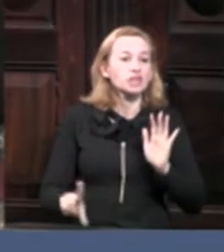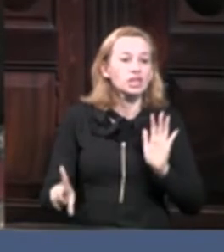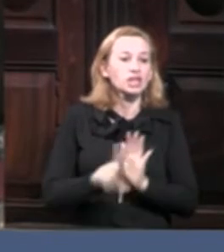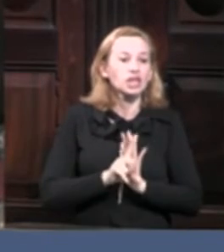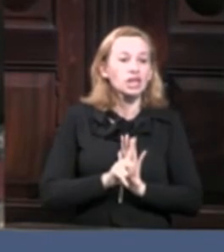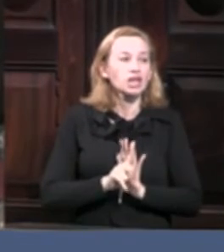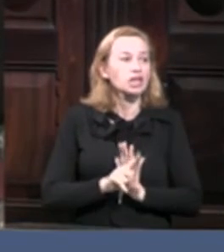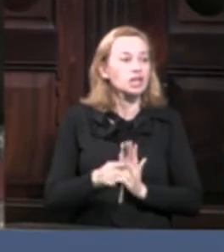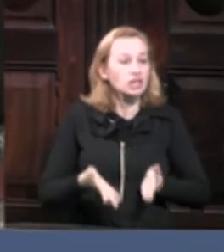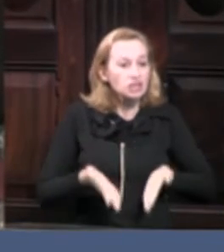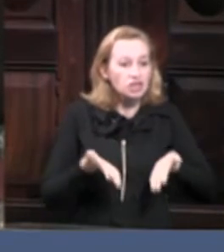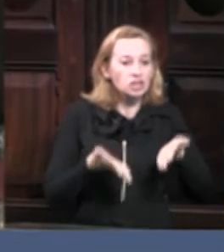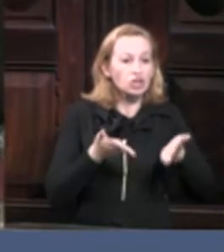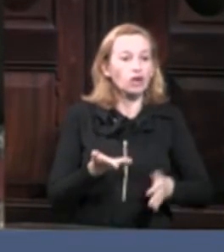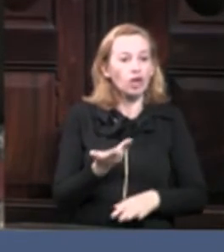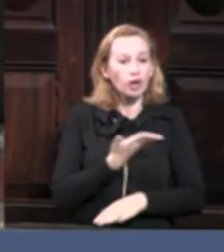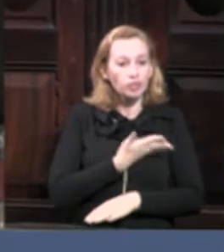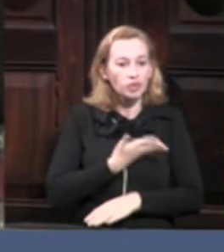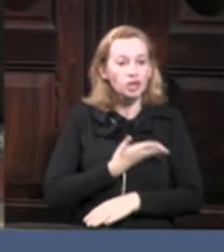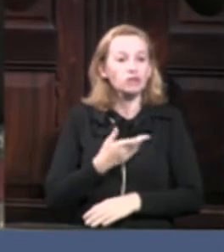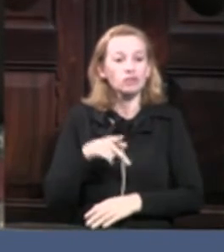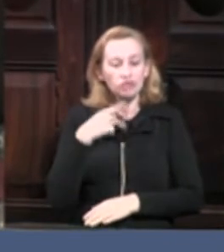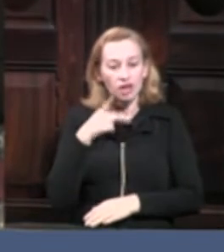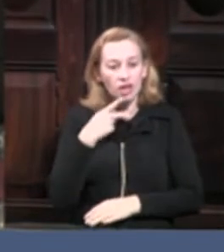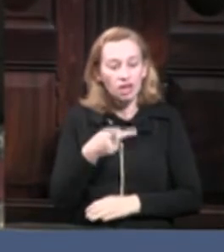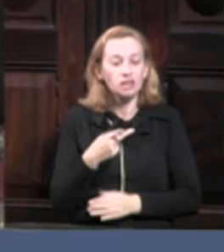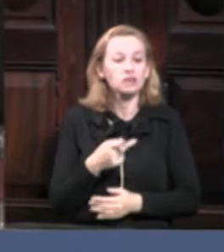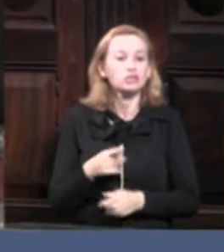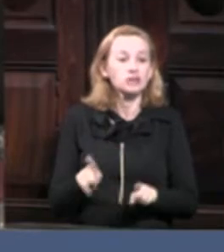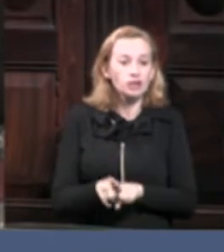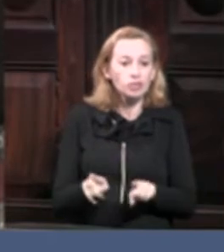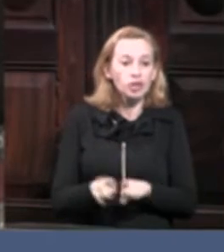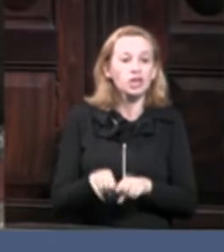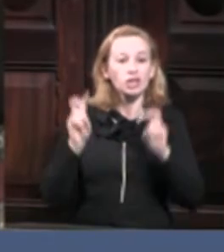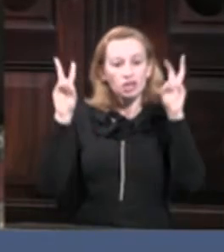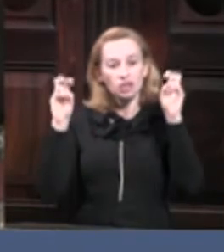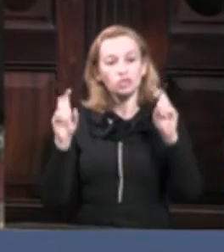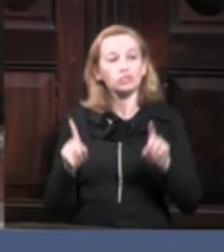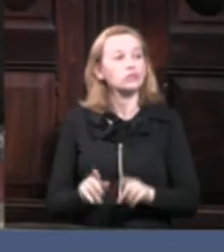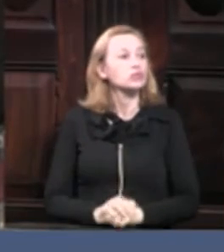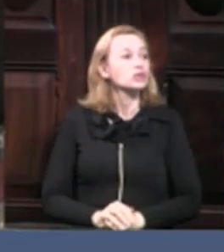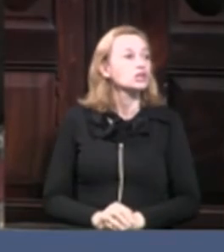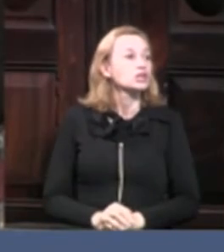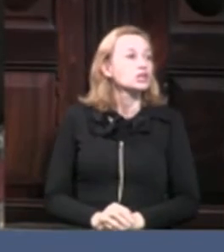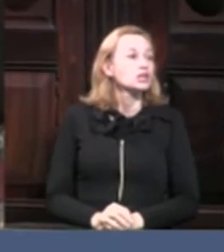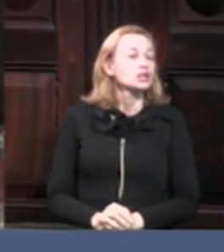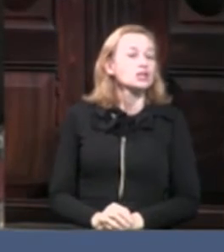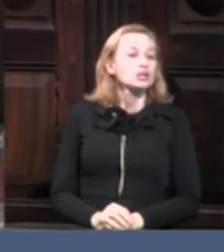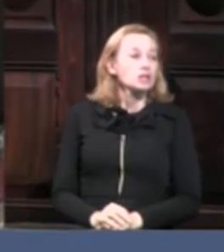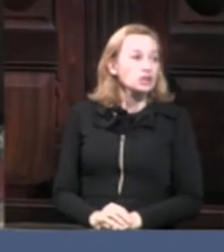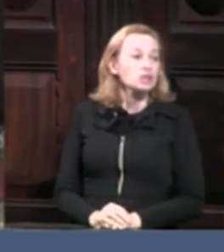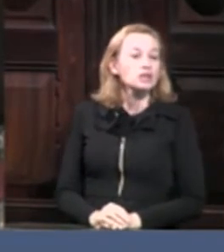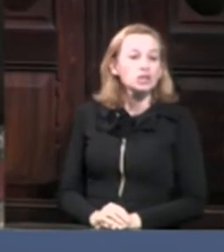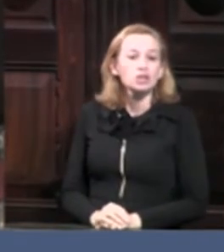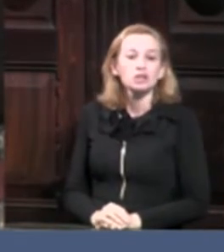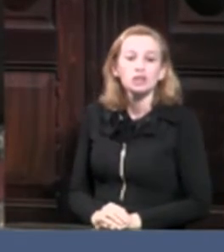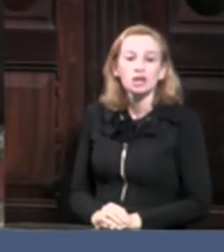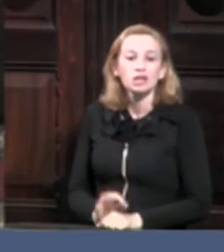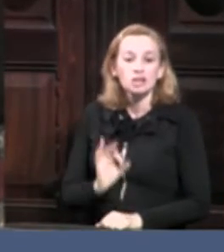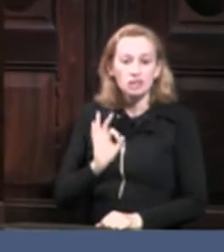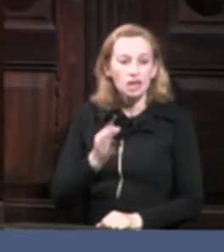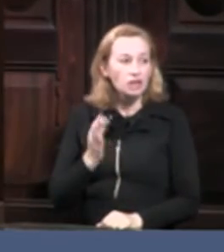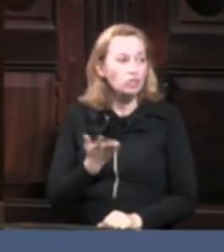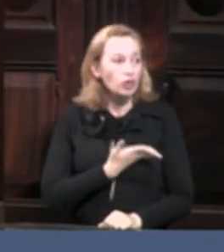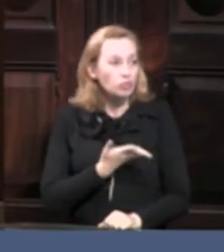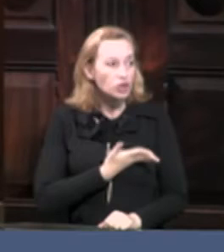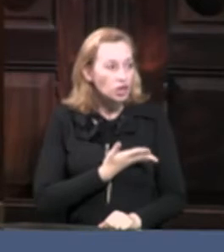Vossa Excelência, mas trazendo à pauta do plenário também essas outras questões. Sem dúvida, deputado Gilberto Palmares, ontem mesmo